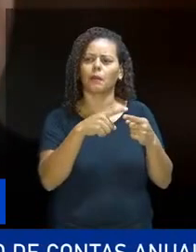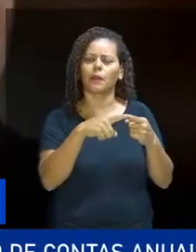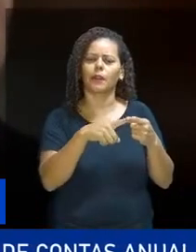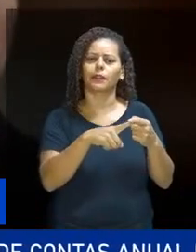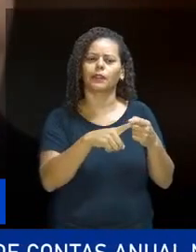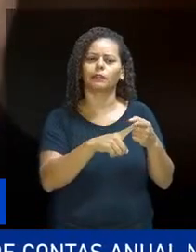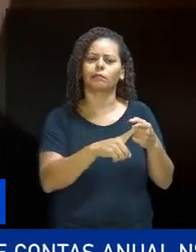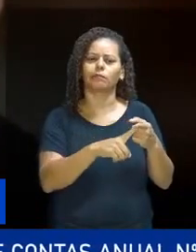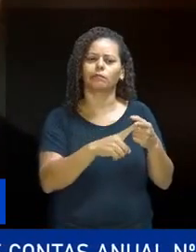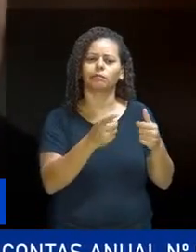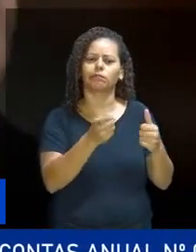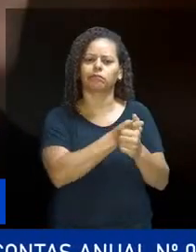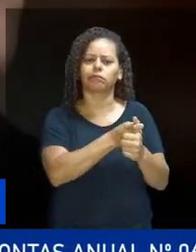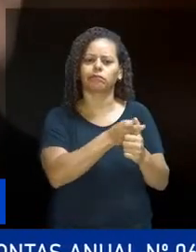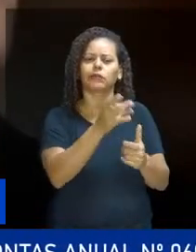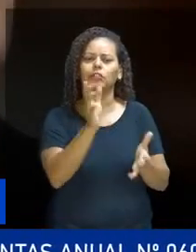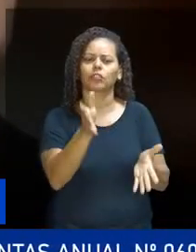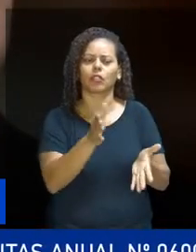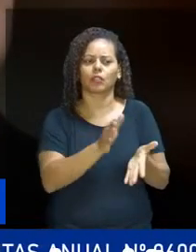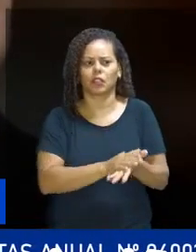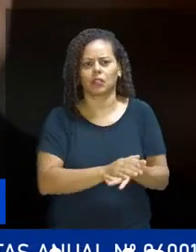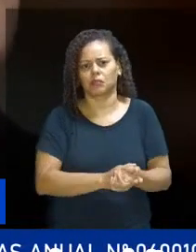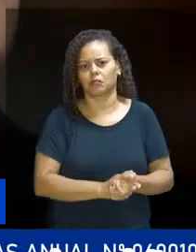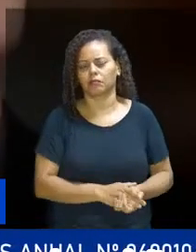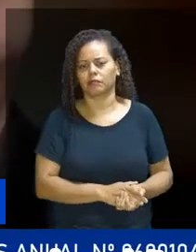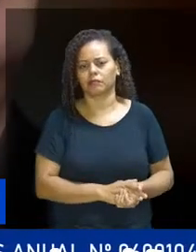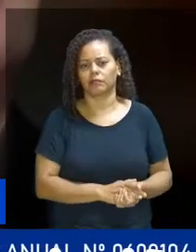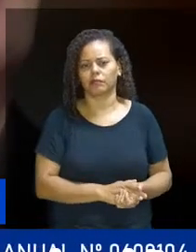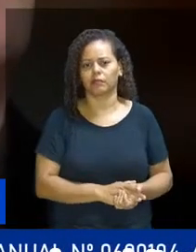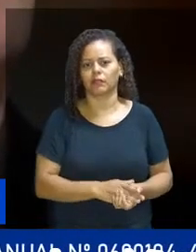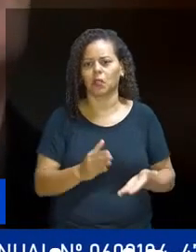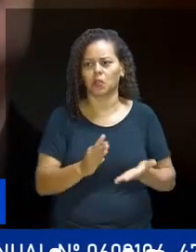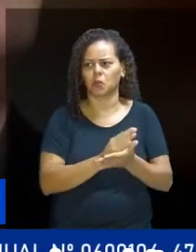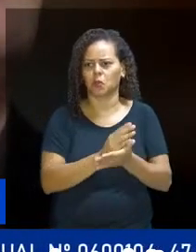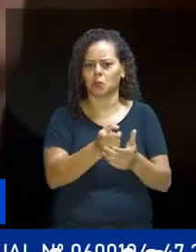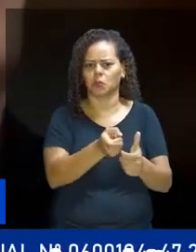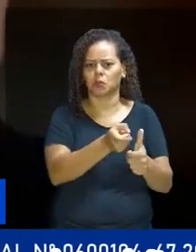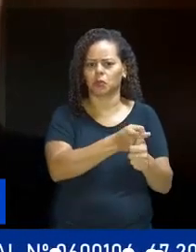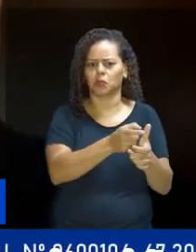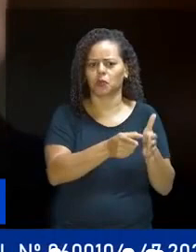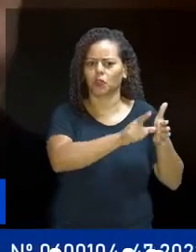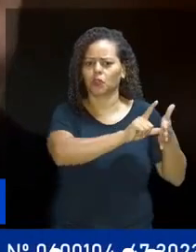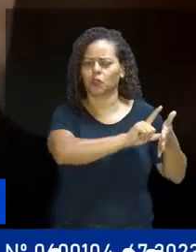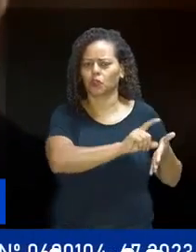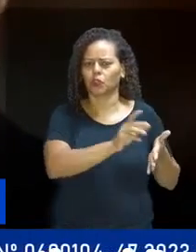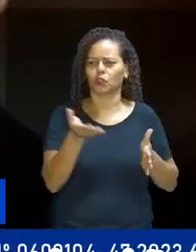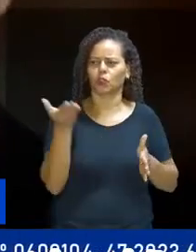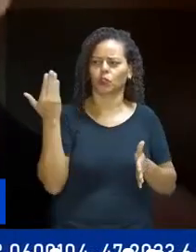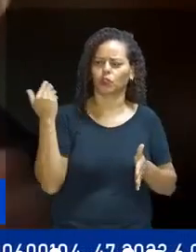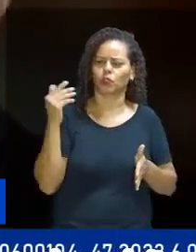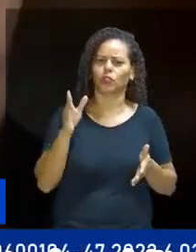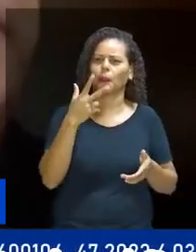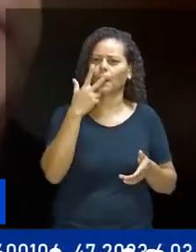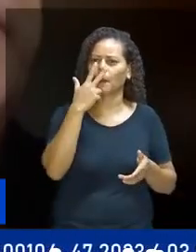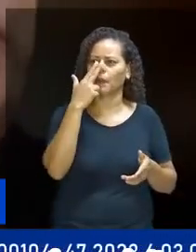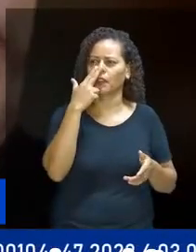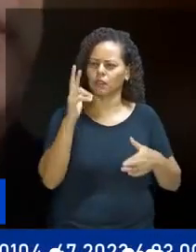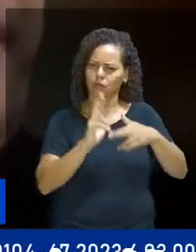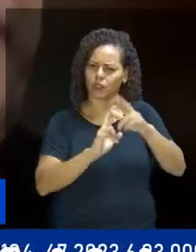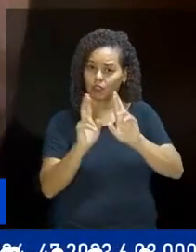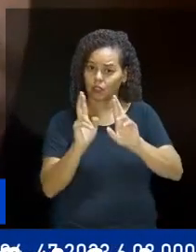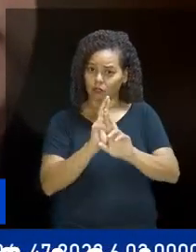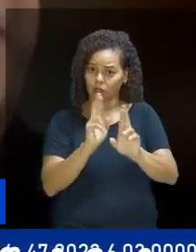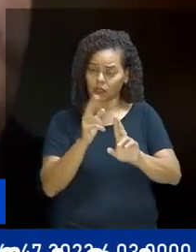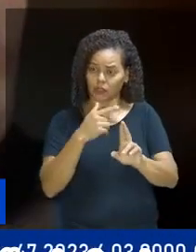2017. Ou seja, parece que não tem nada a ver essas dívidas anteriores com o Fundo de Financiamento de Campanhas